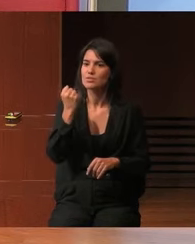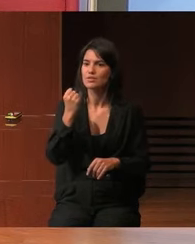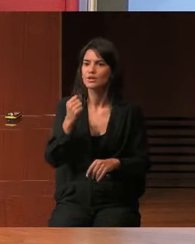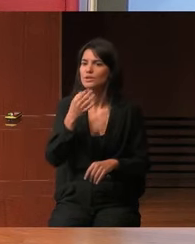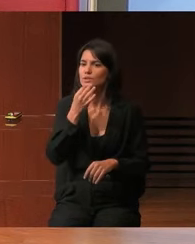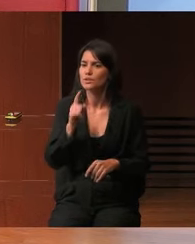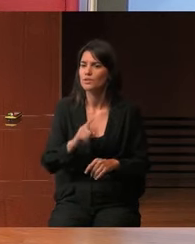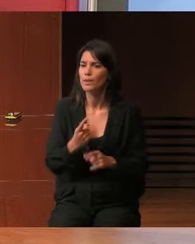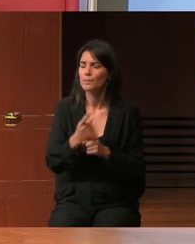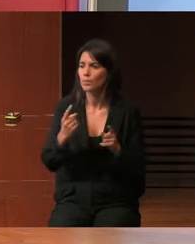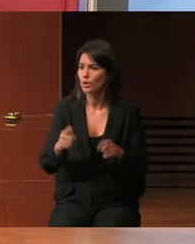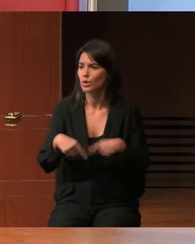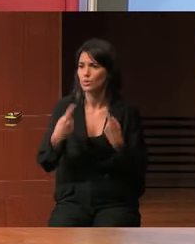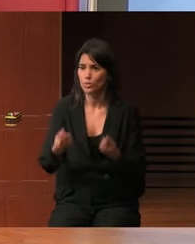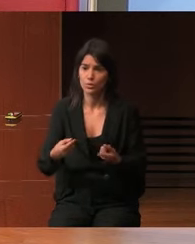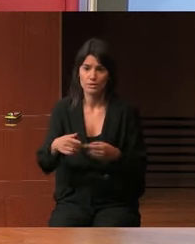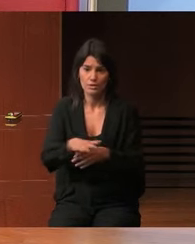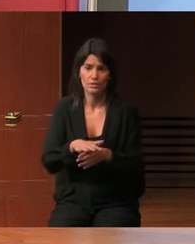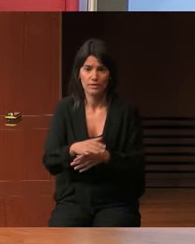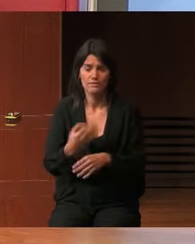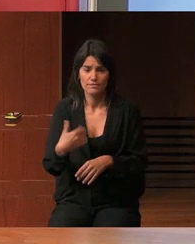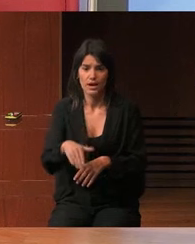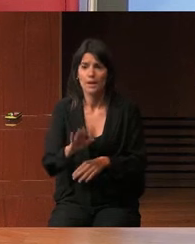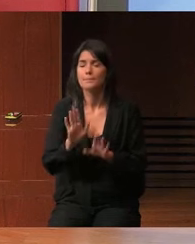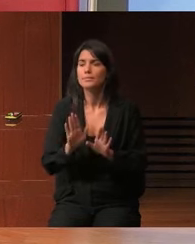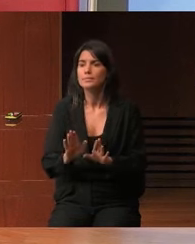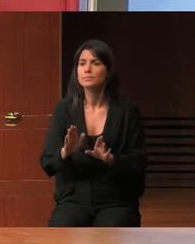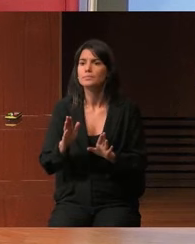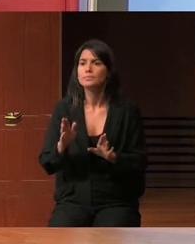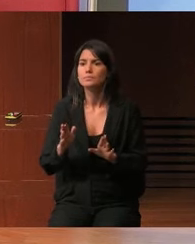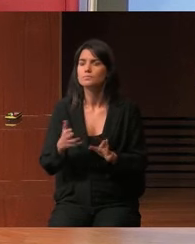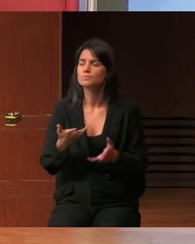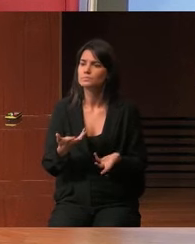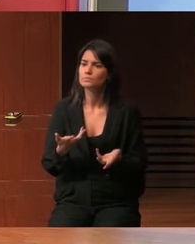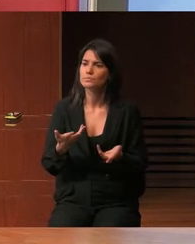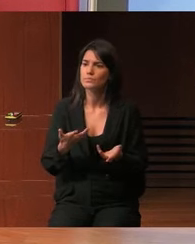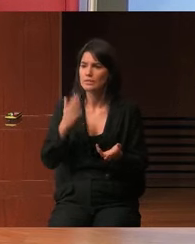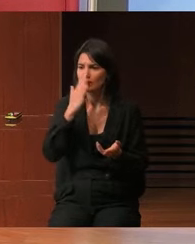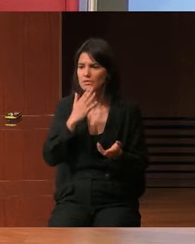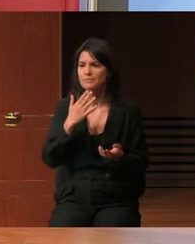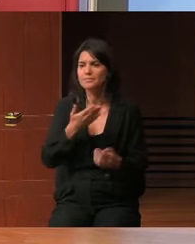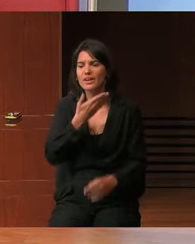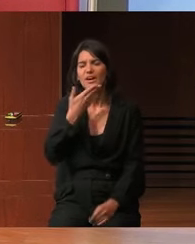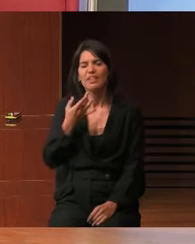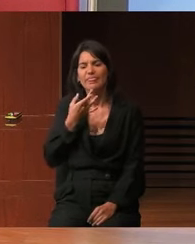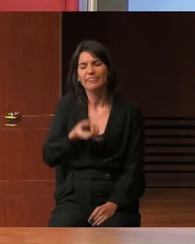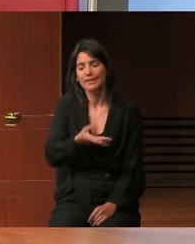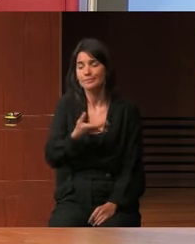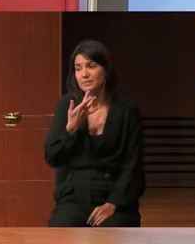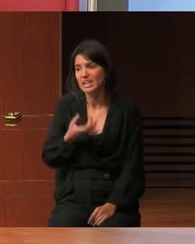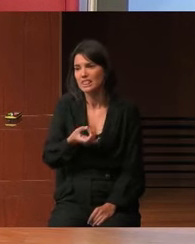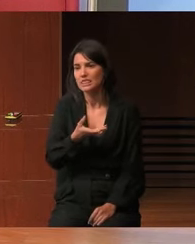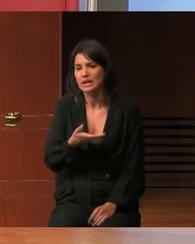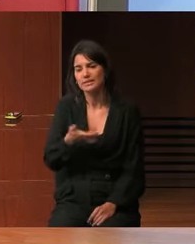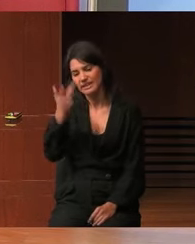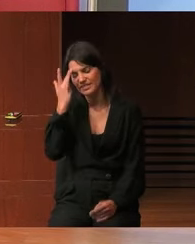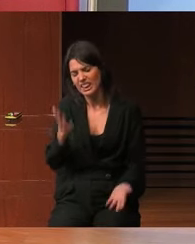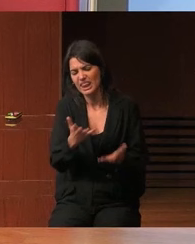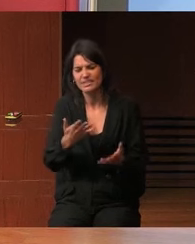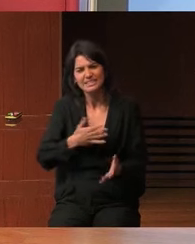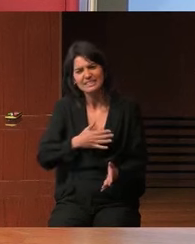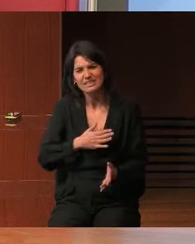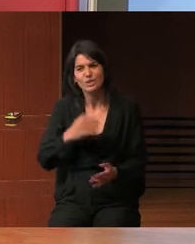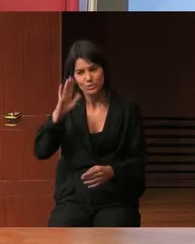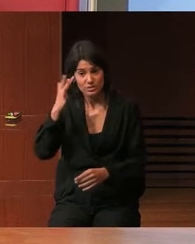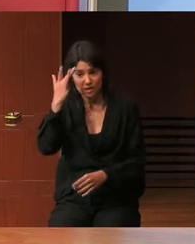dental, porque nós podemos fazer isso com outro meio, não é? Mas o não facilitismo é que eu gostava muito que... Eu sei que